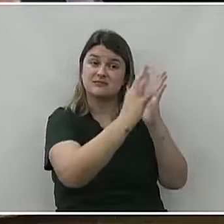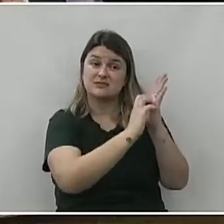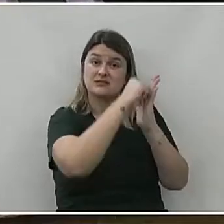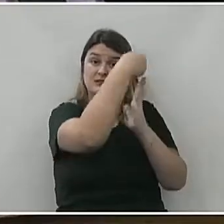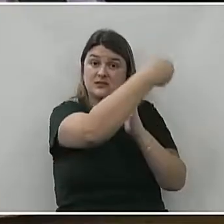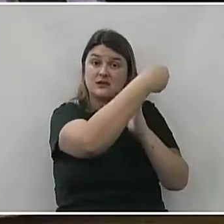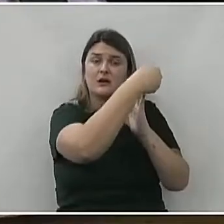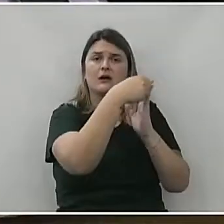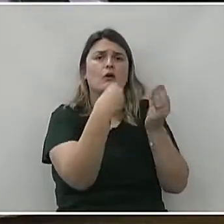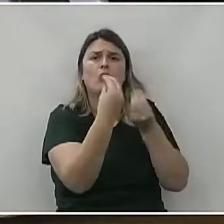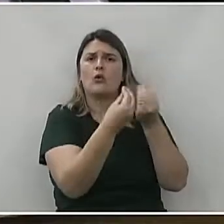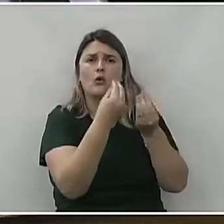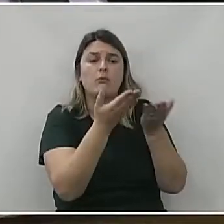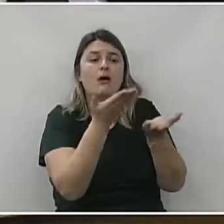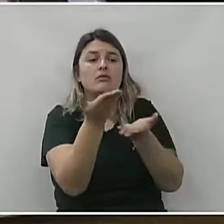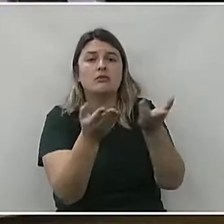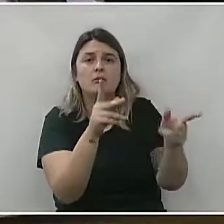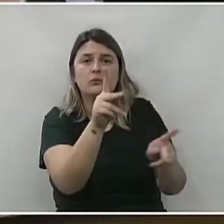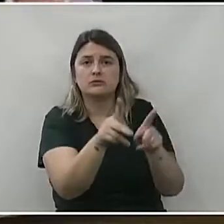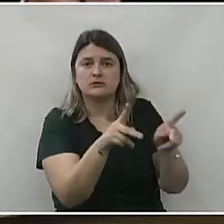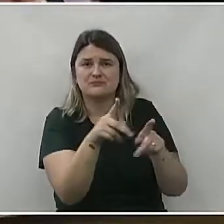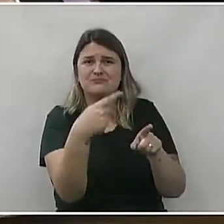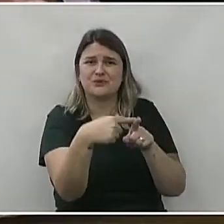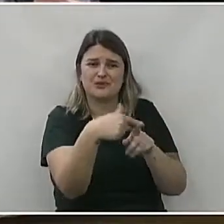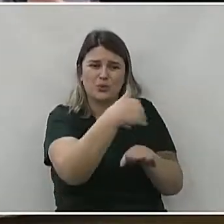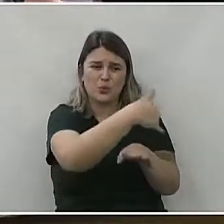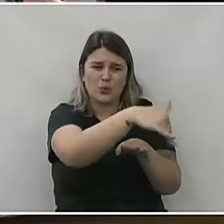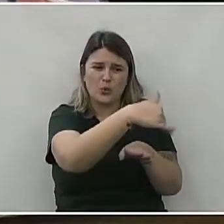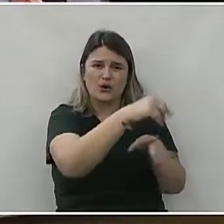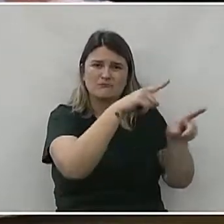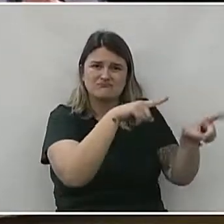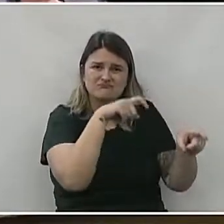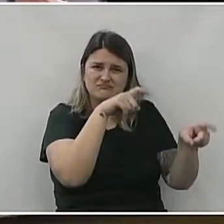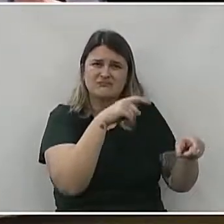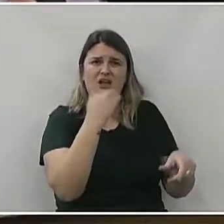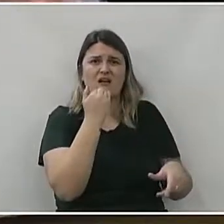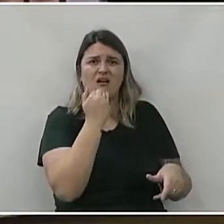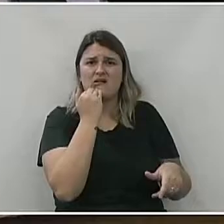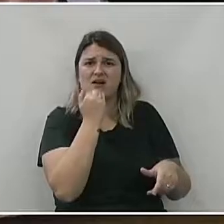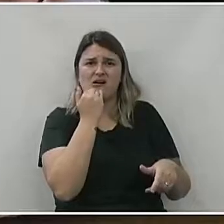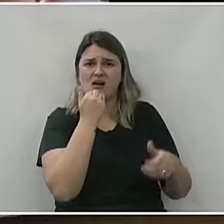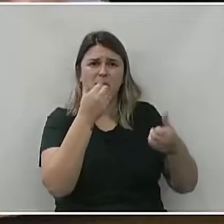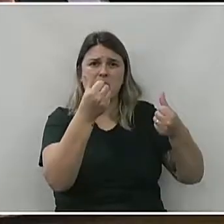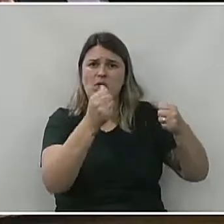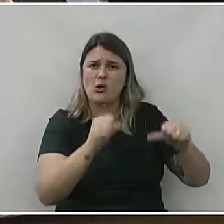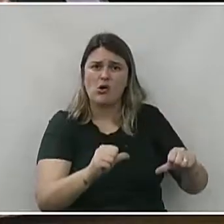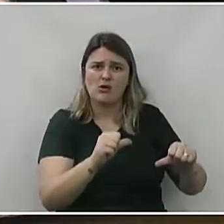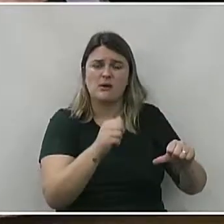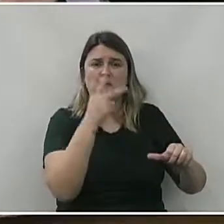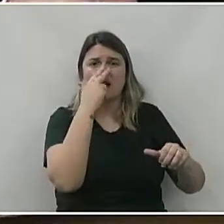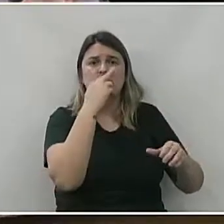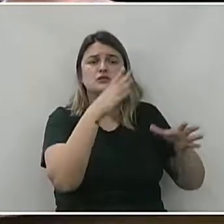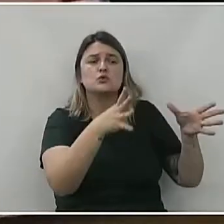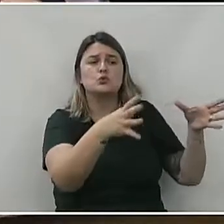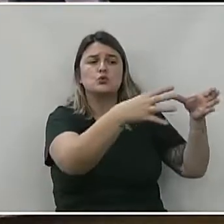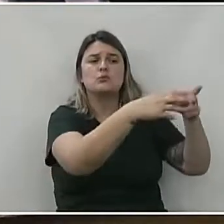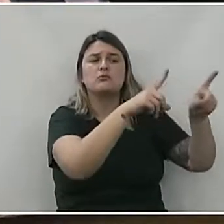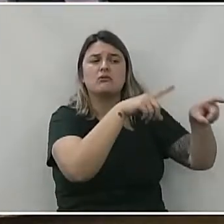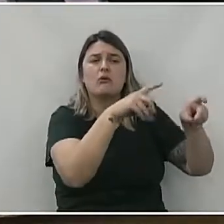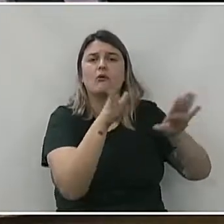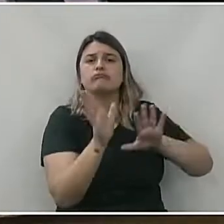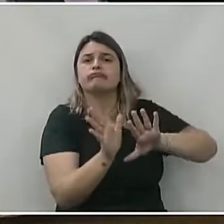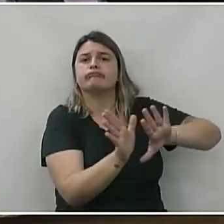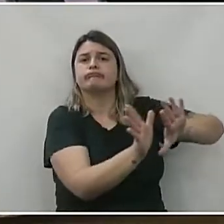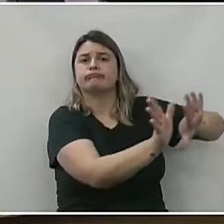para atender essa população que, com as estradas nas péssimas condições que estão, ficam isoladas. Como eu coloquei na